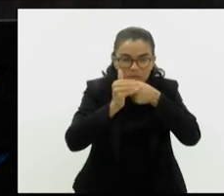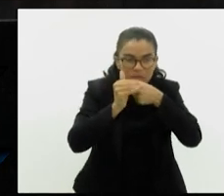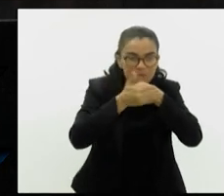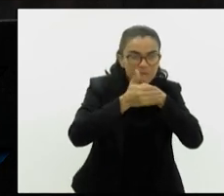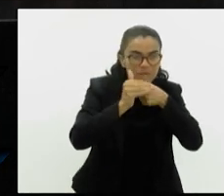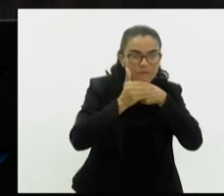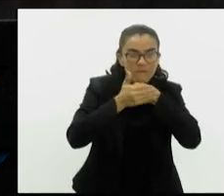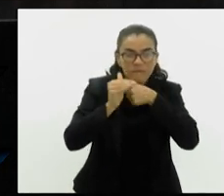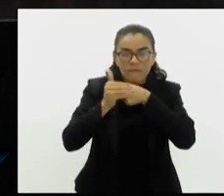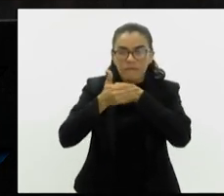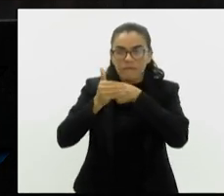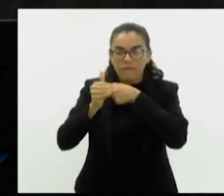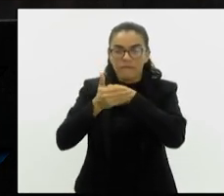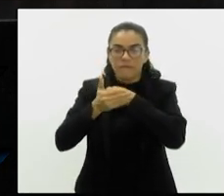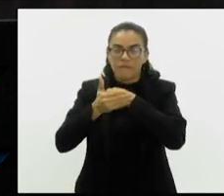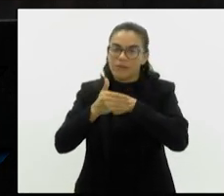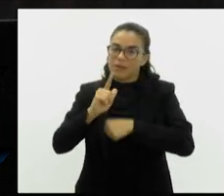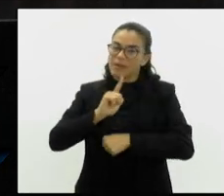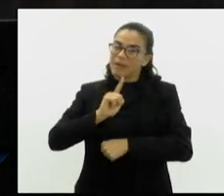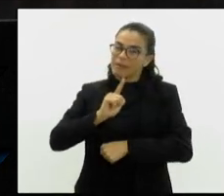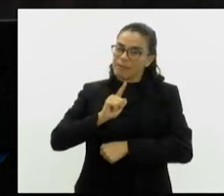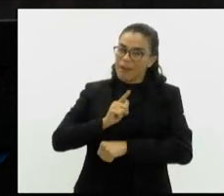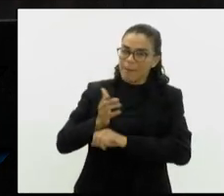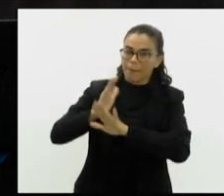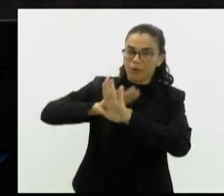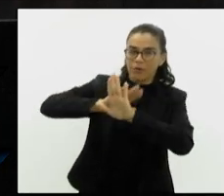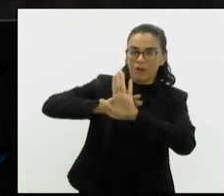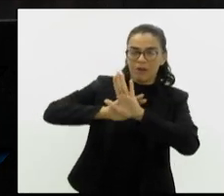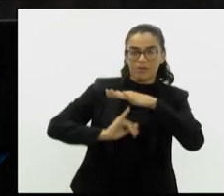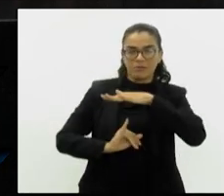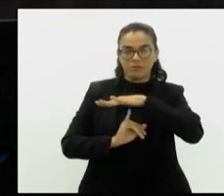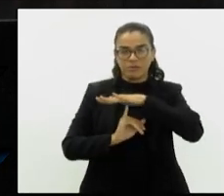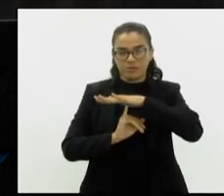que ulam pelas